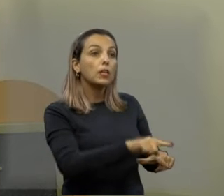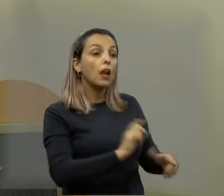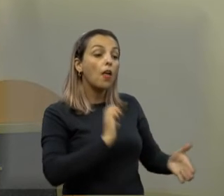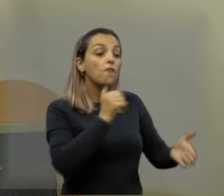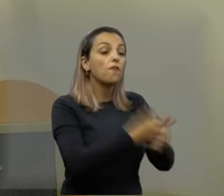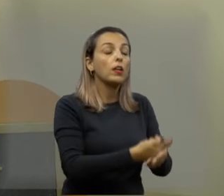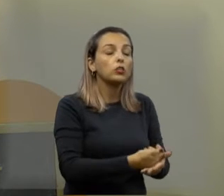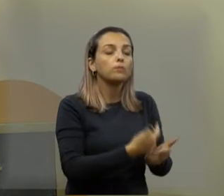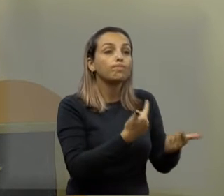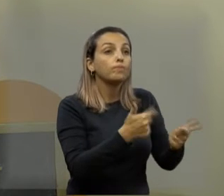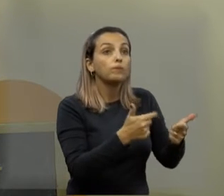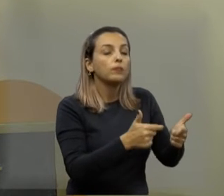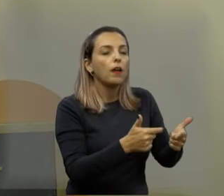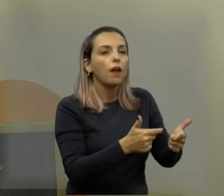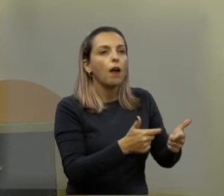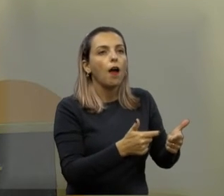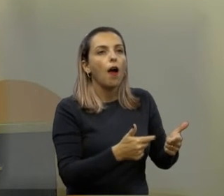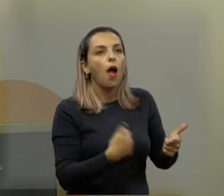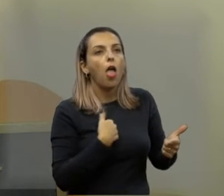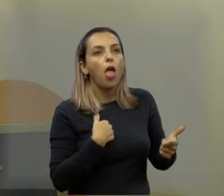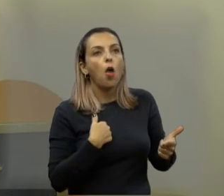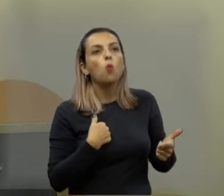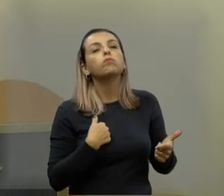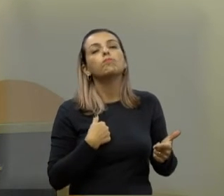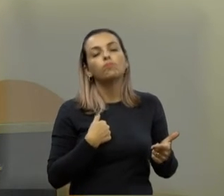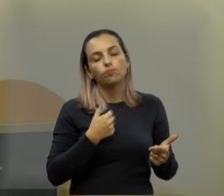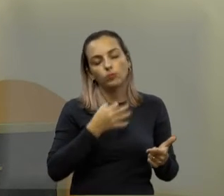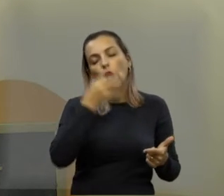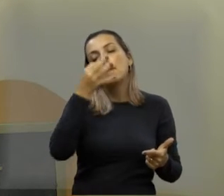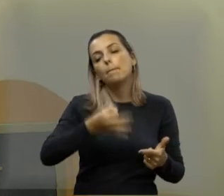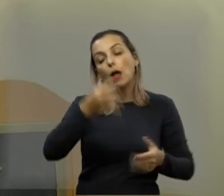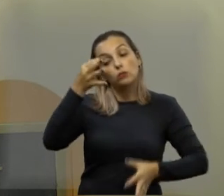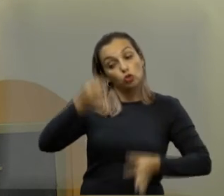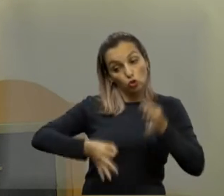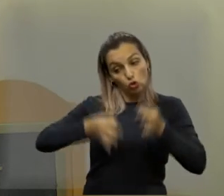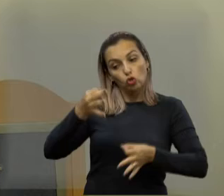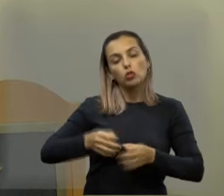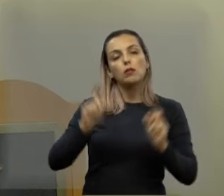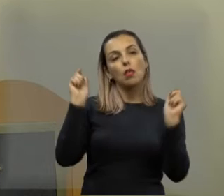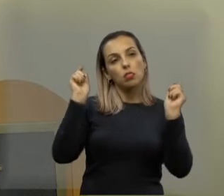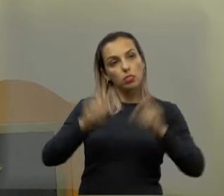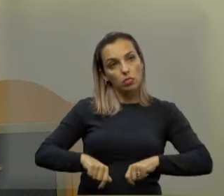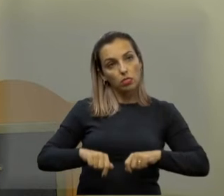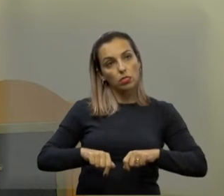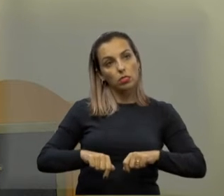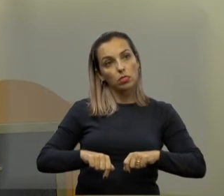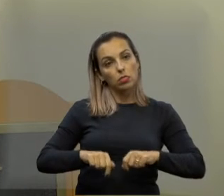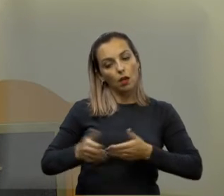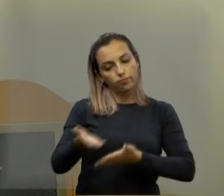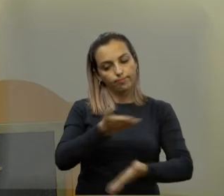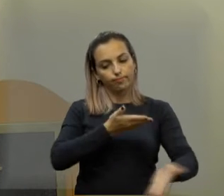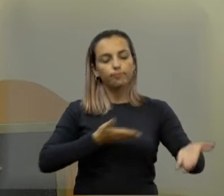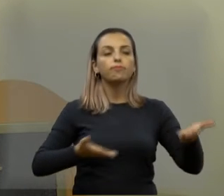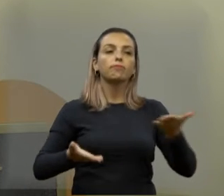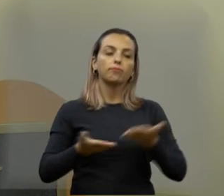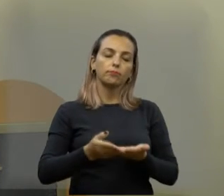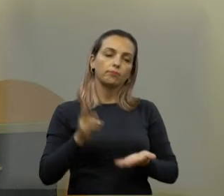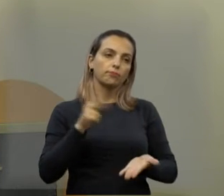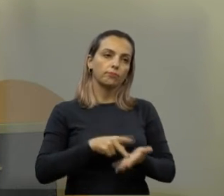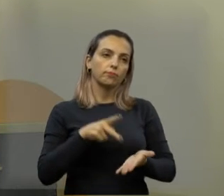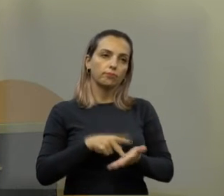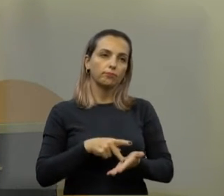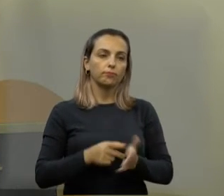local e eu acho mais que justo que a gente possa repactuar nossa relação